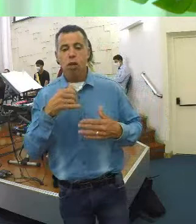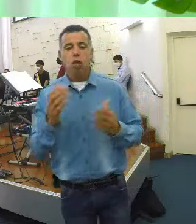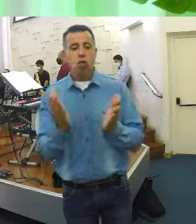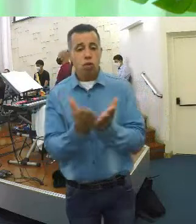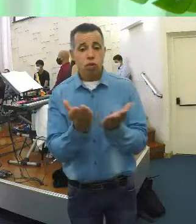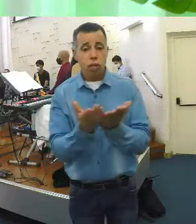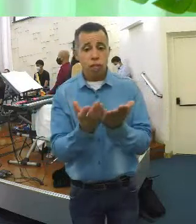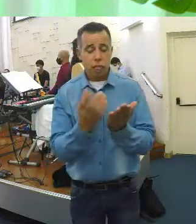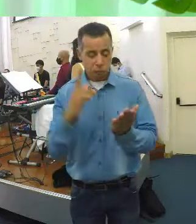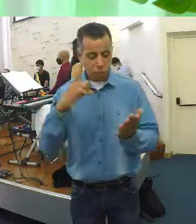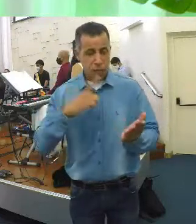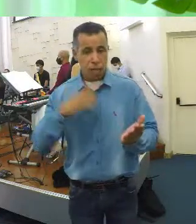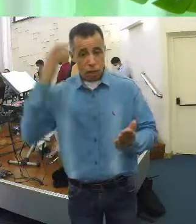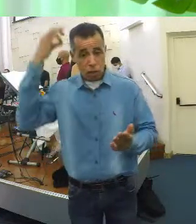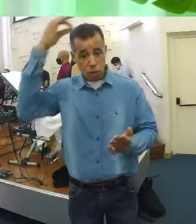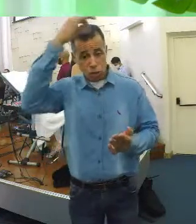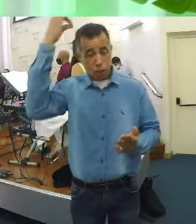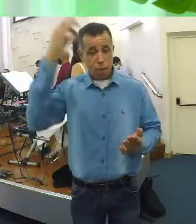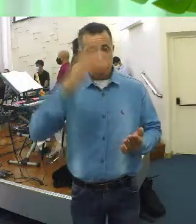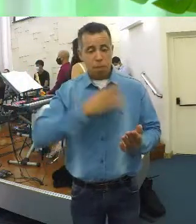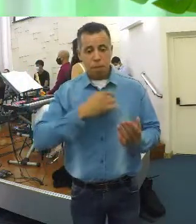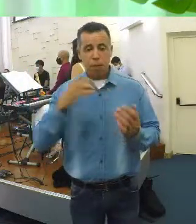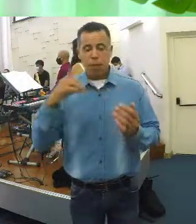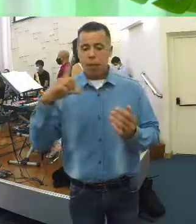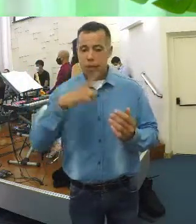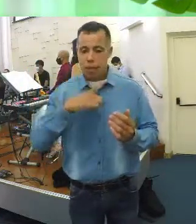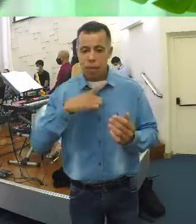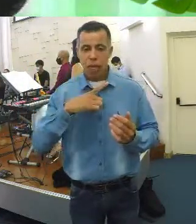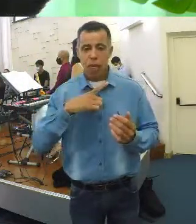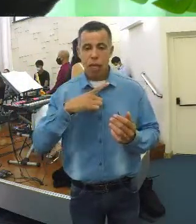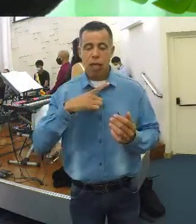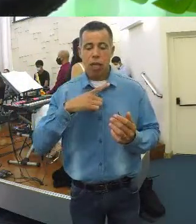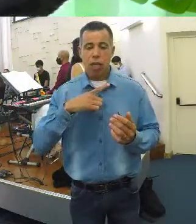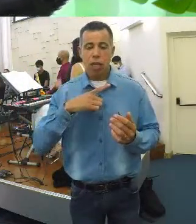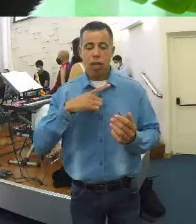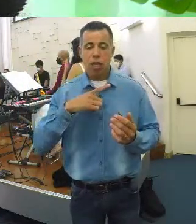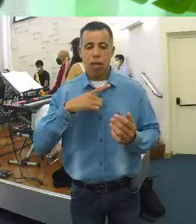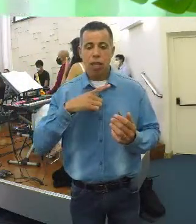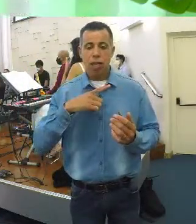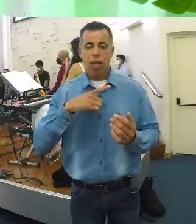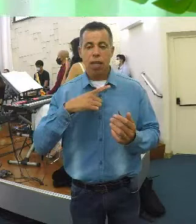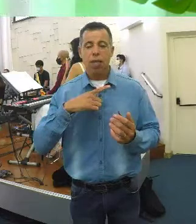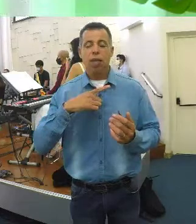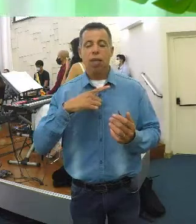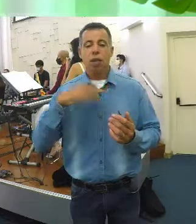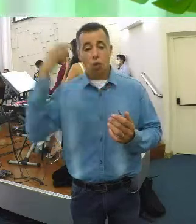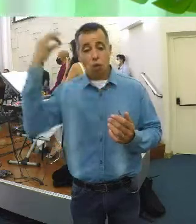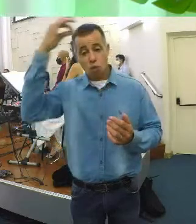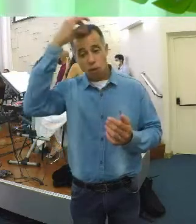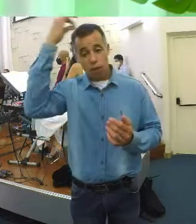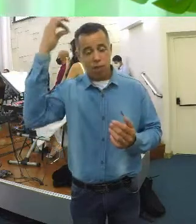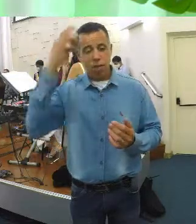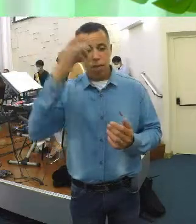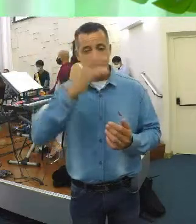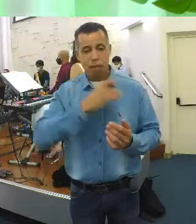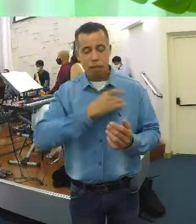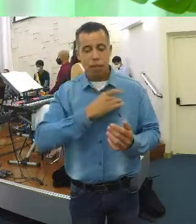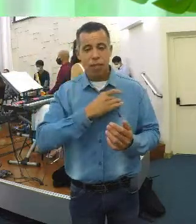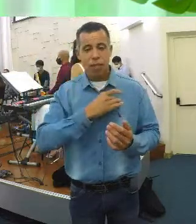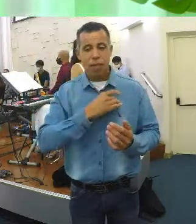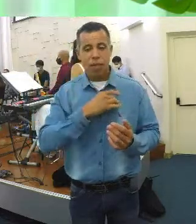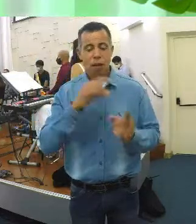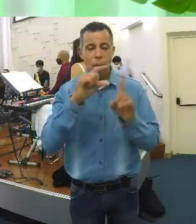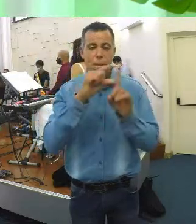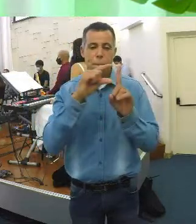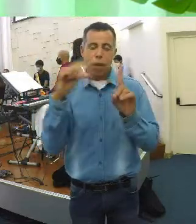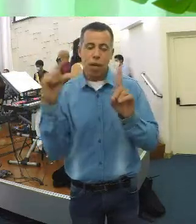pelo Espírito de Deus, agora têm um companheiro. A palavra do Senhor utiliza-se de uma palavrinha na